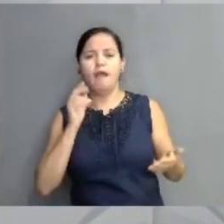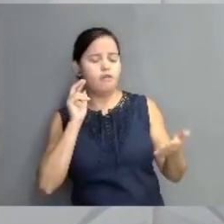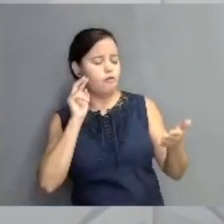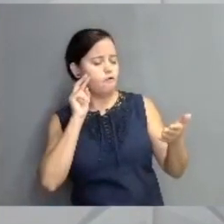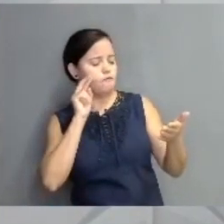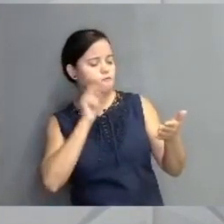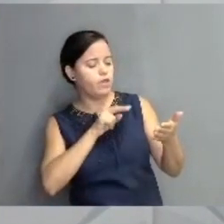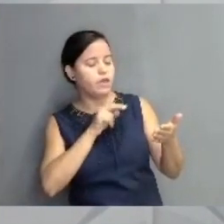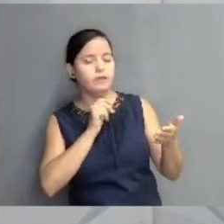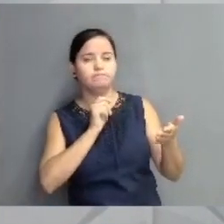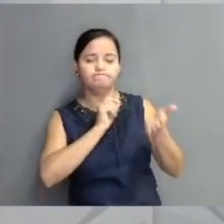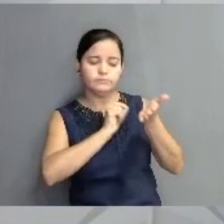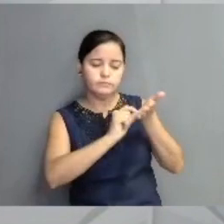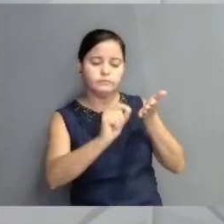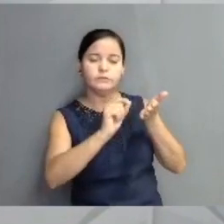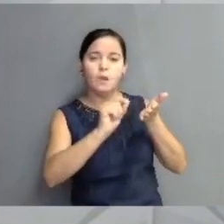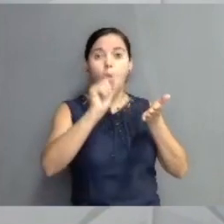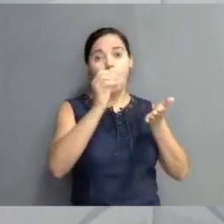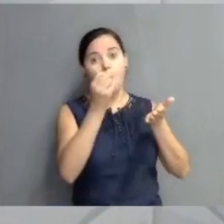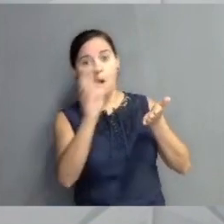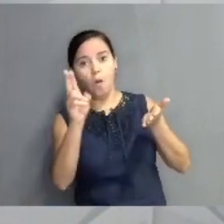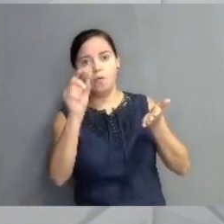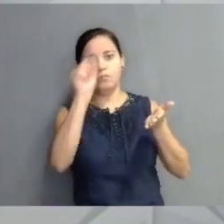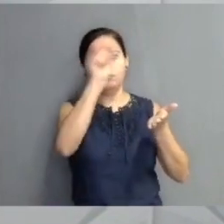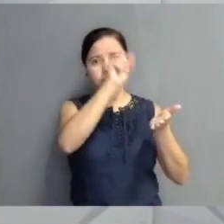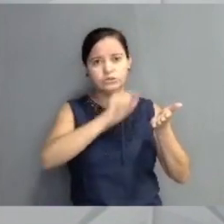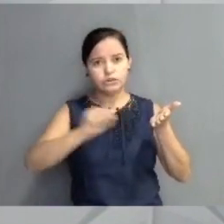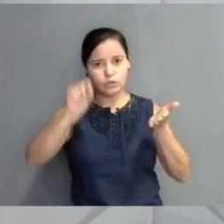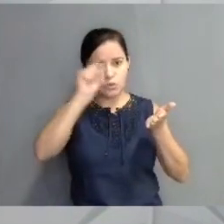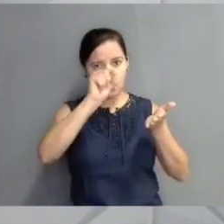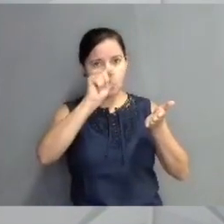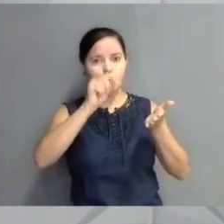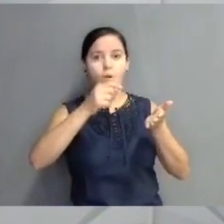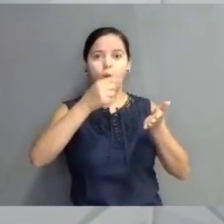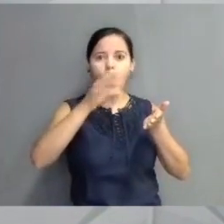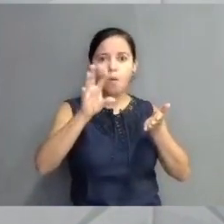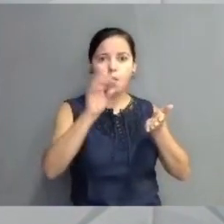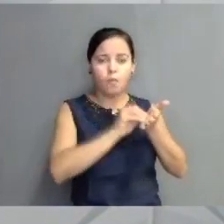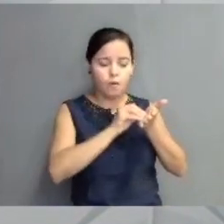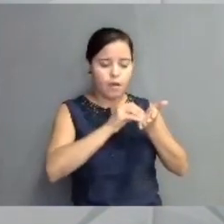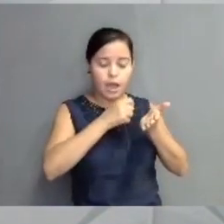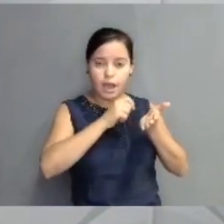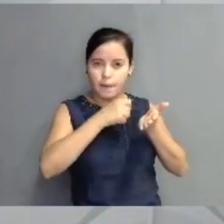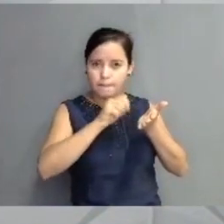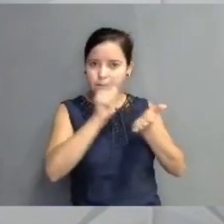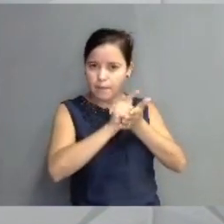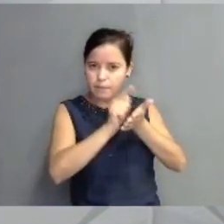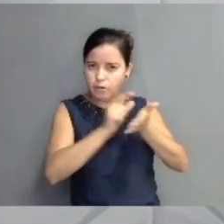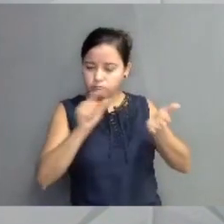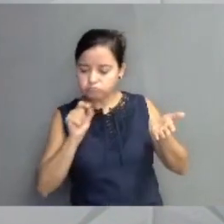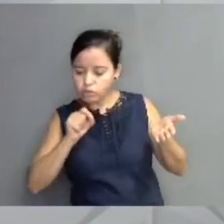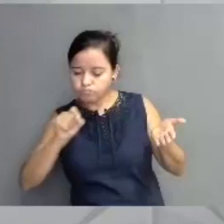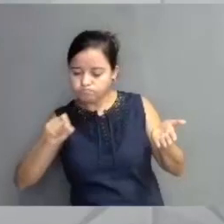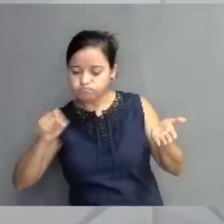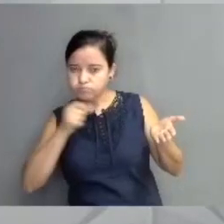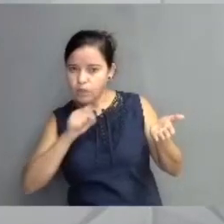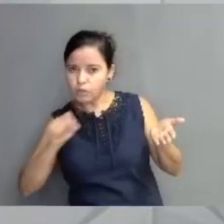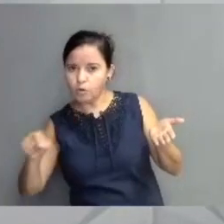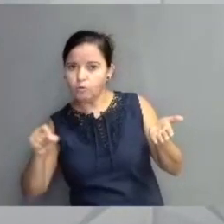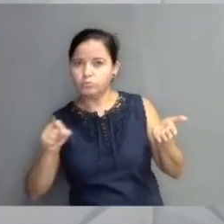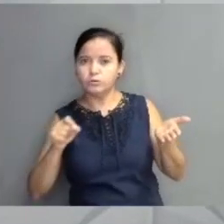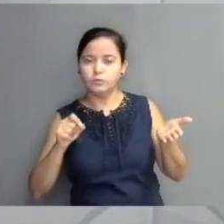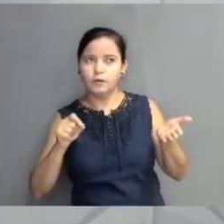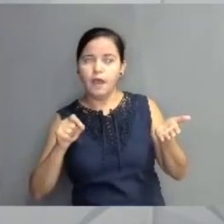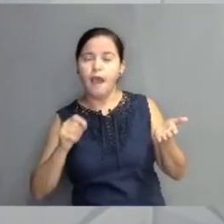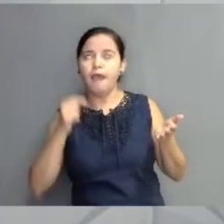principais, eu circulo ou anoto ao lado, anoto num cantinho da folha, essa ideia principal, eu vou perceber que